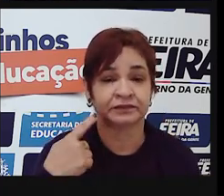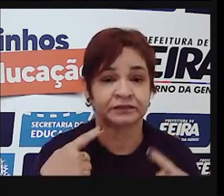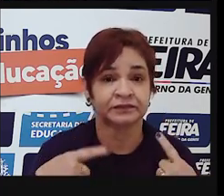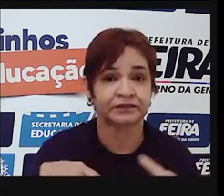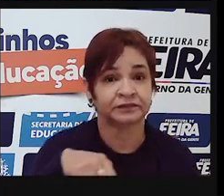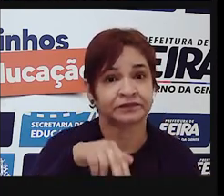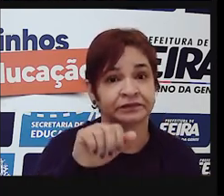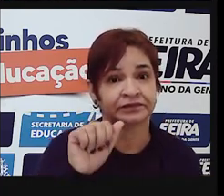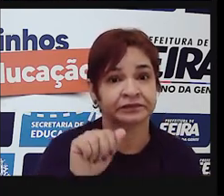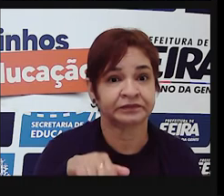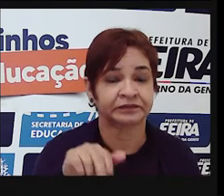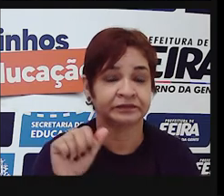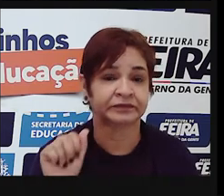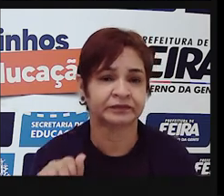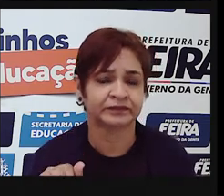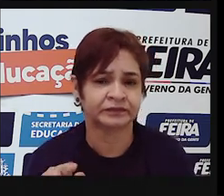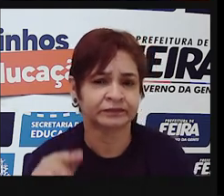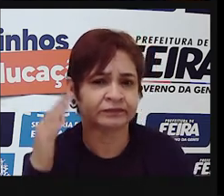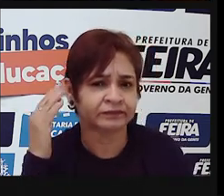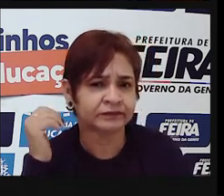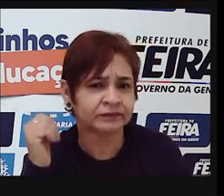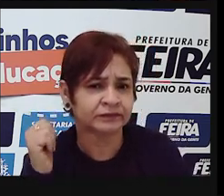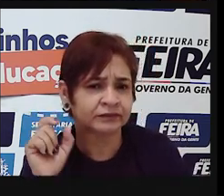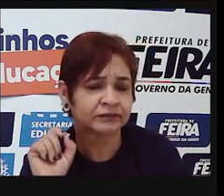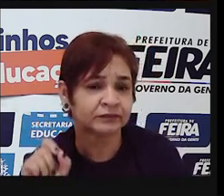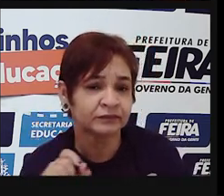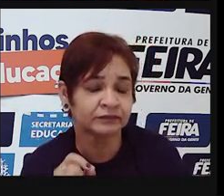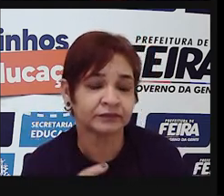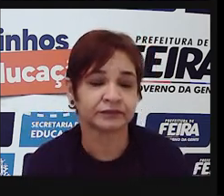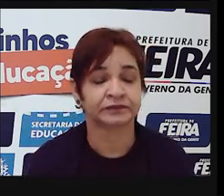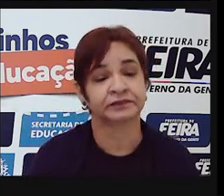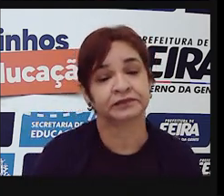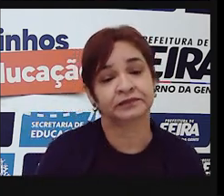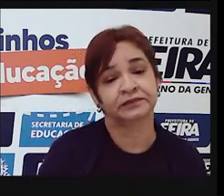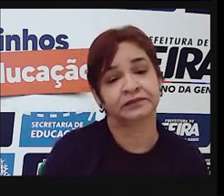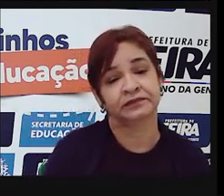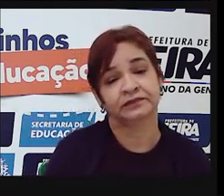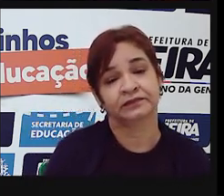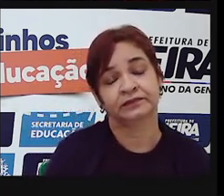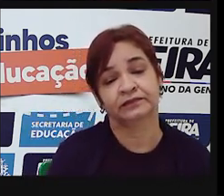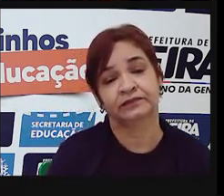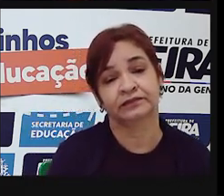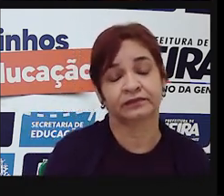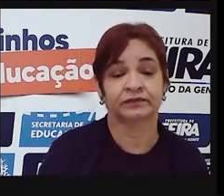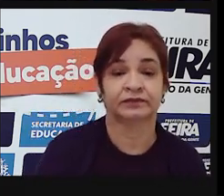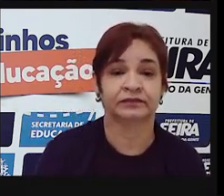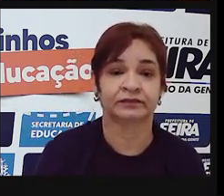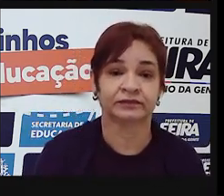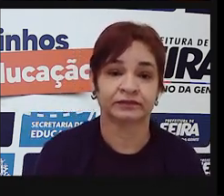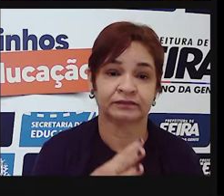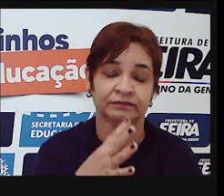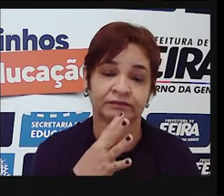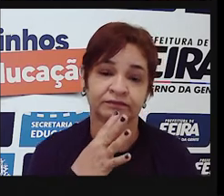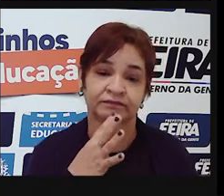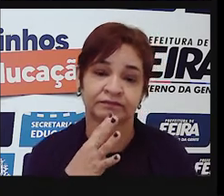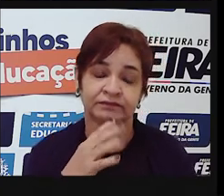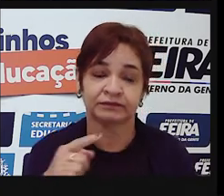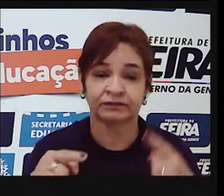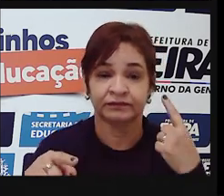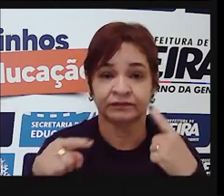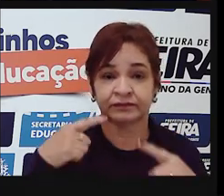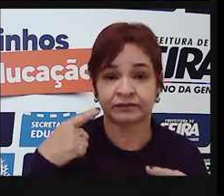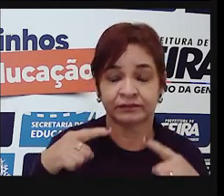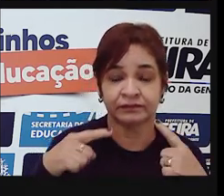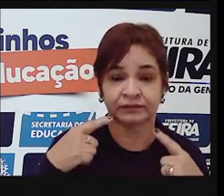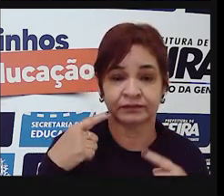na, na, na, na, na, na, você já sabe de que música é. É isso, a melodia dá a característica da música, as notas que fazem